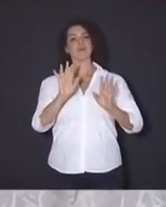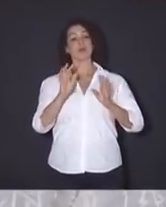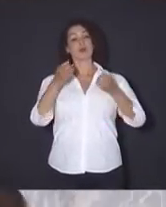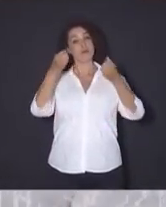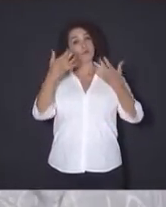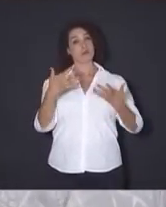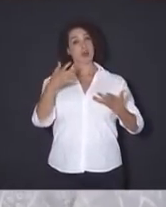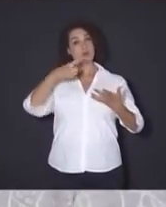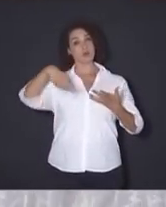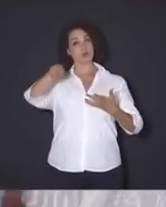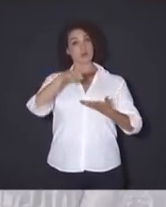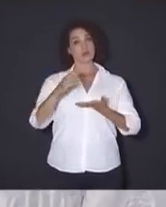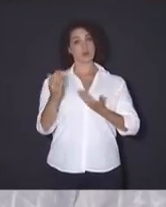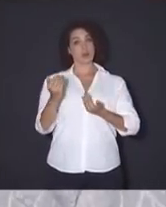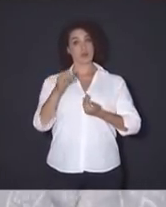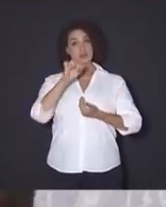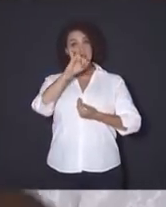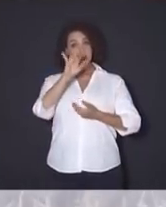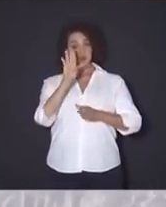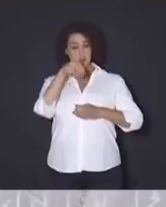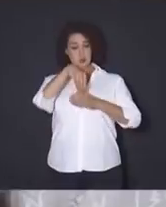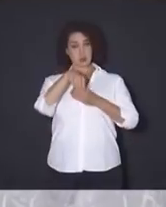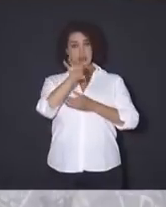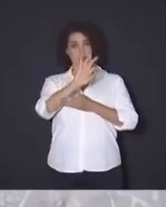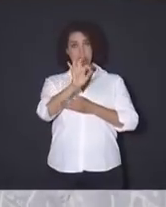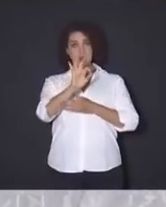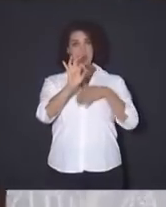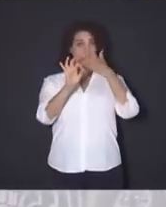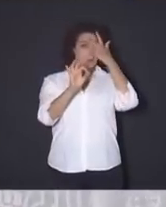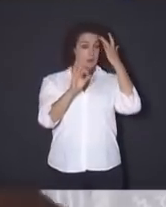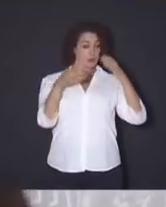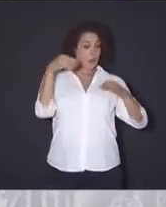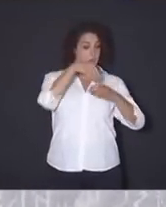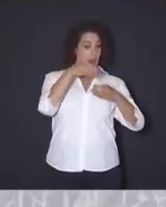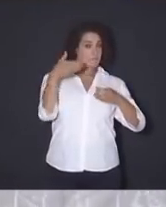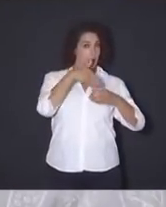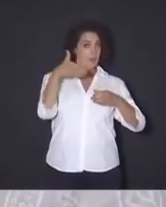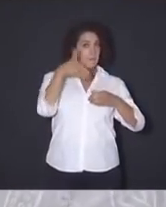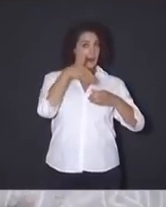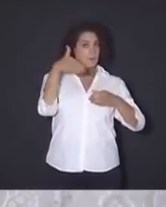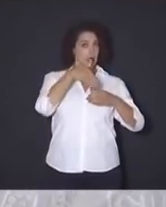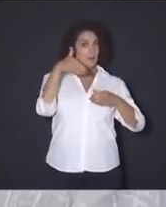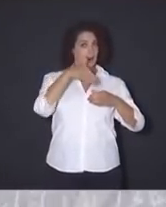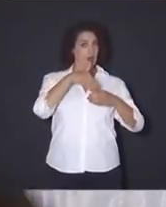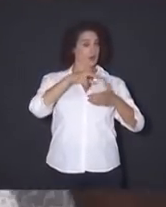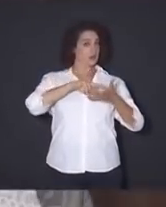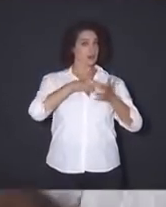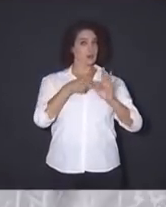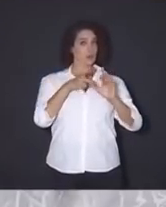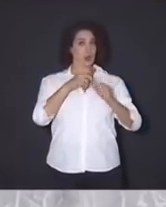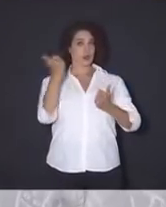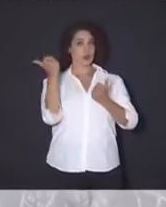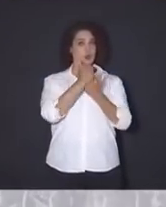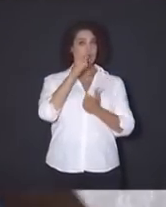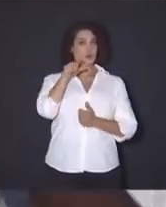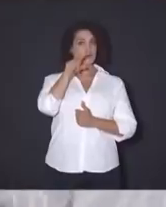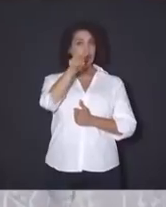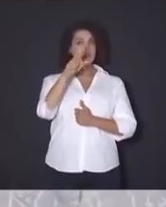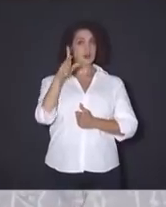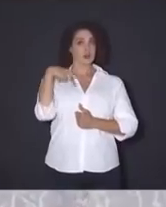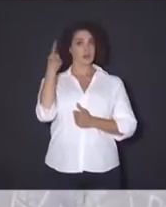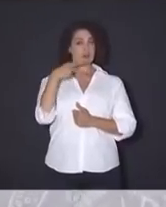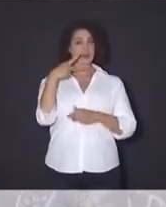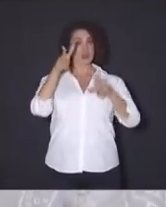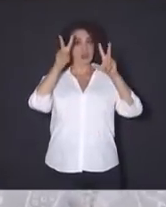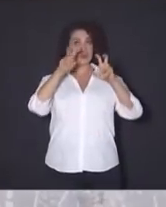quando você não entra em nada àqueles que entram em tudo vai fazer a política por você sobre você vai